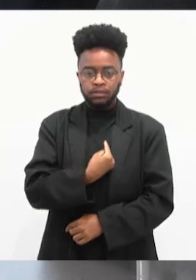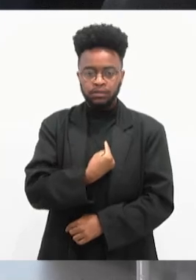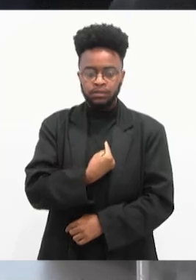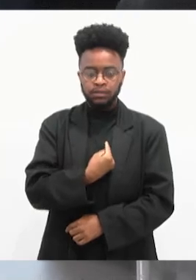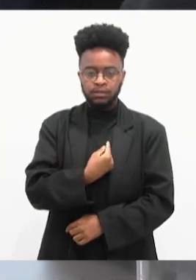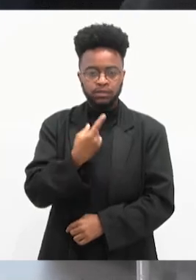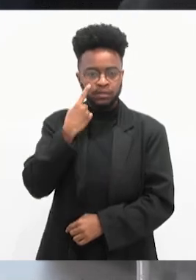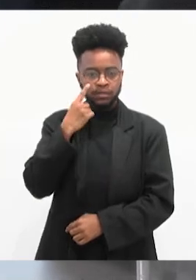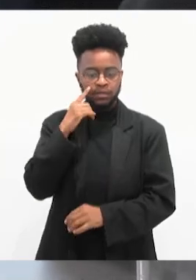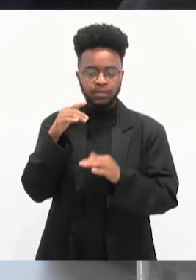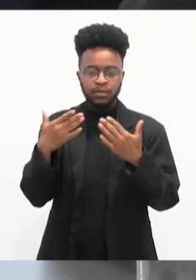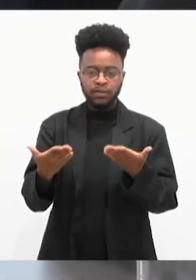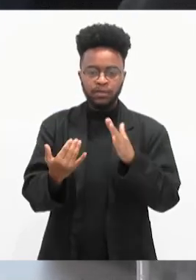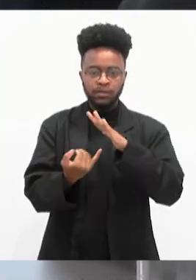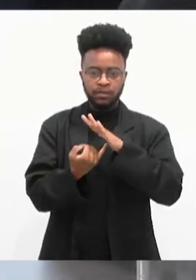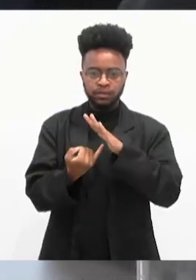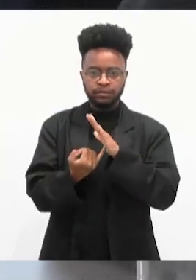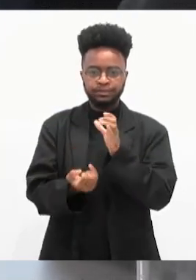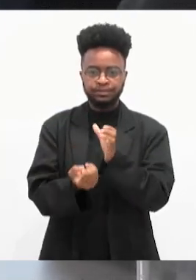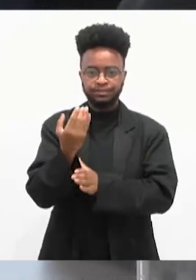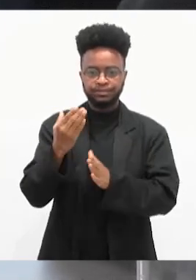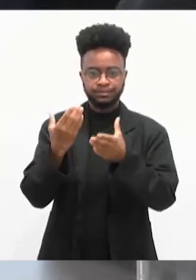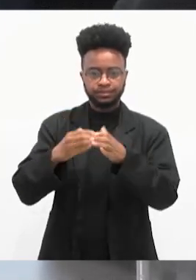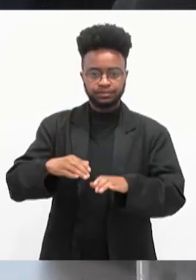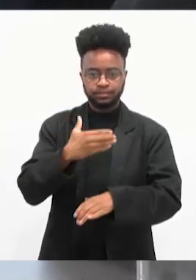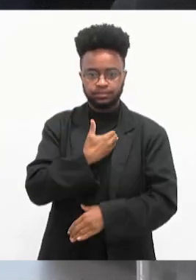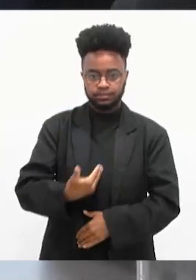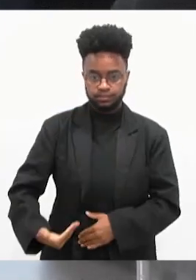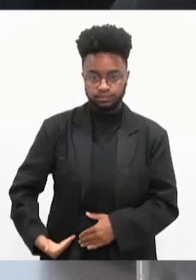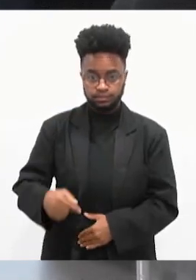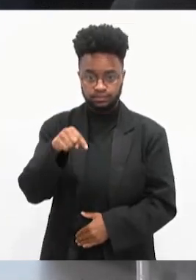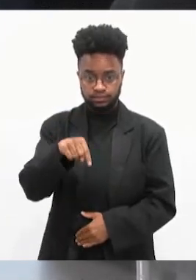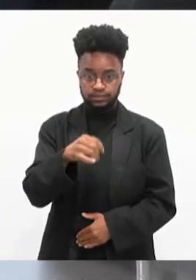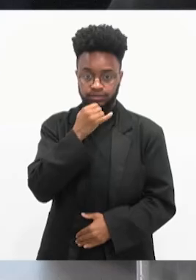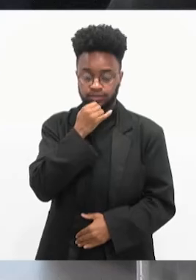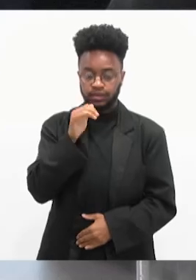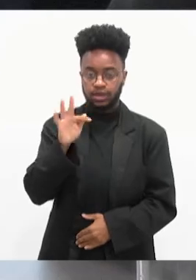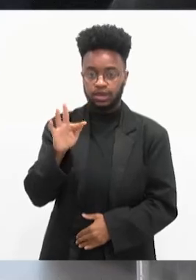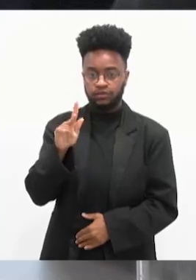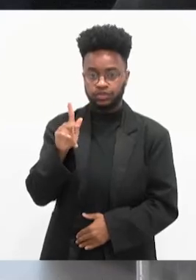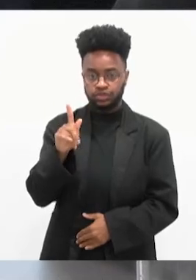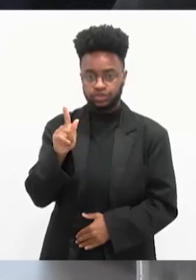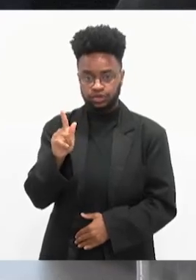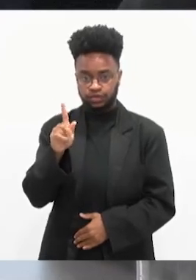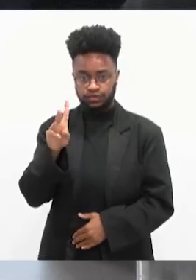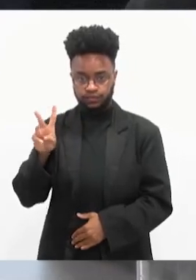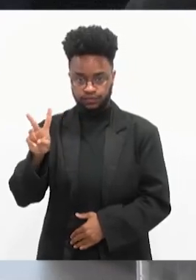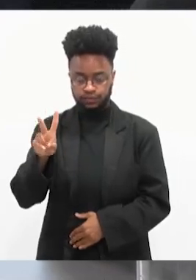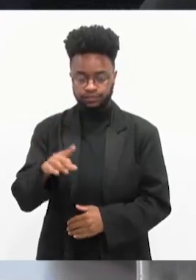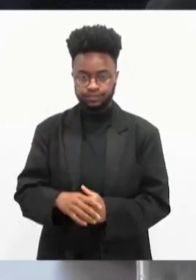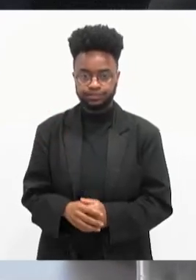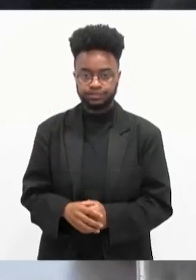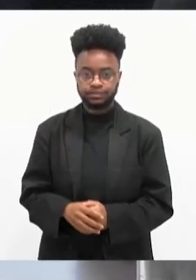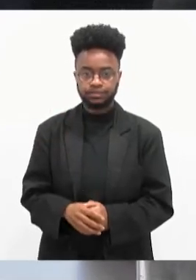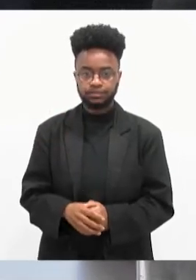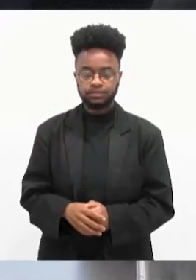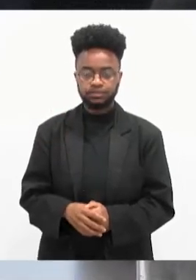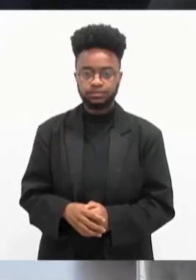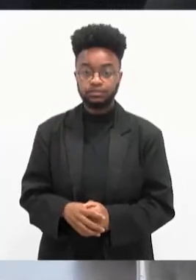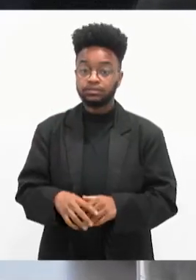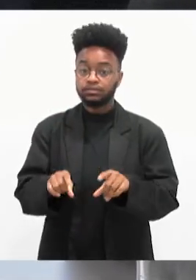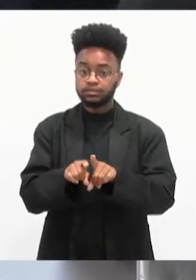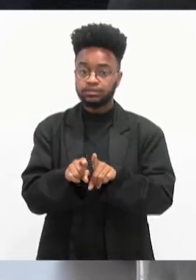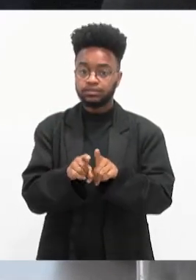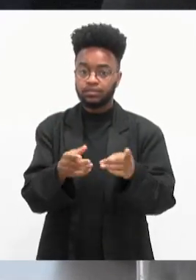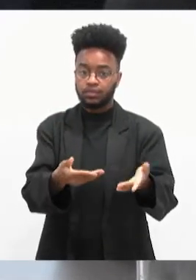que entidades fazem concurso público aqui, como, por exemplo, a FGV, e também